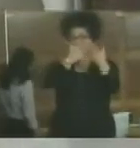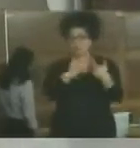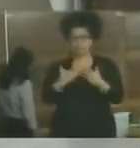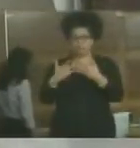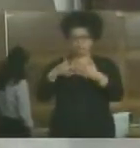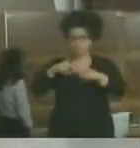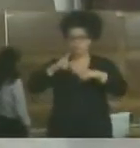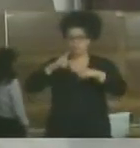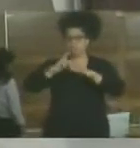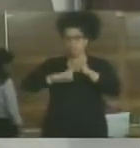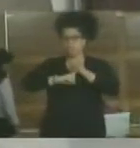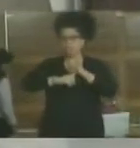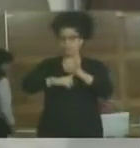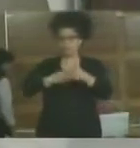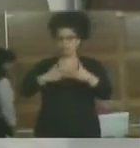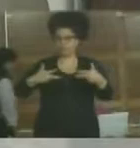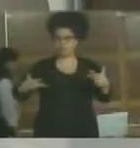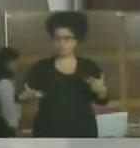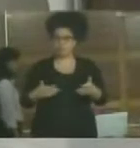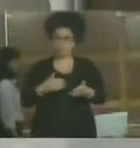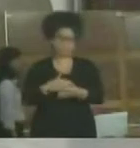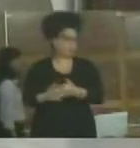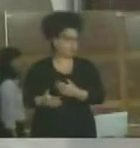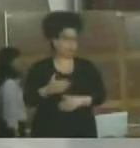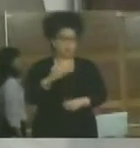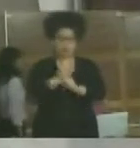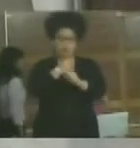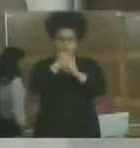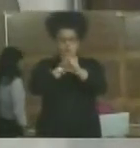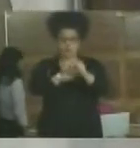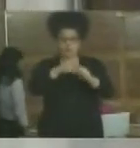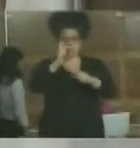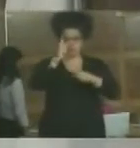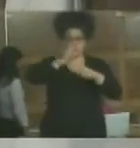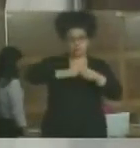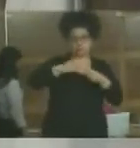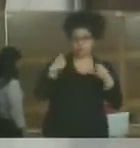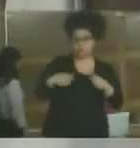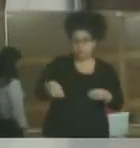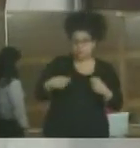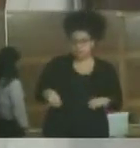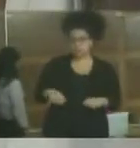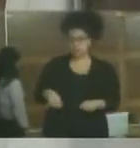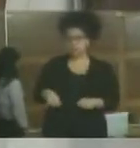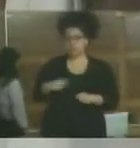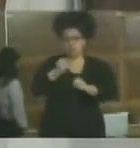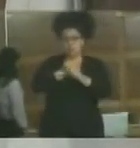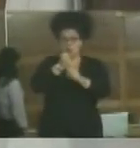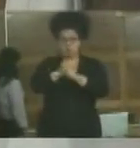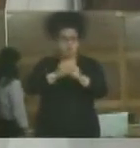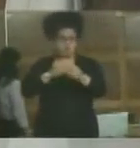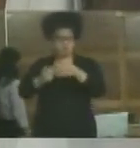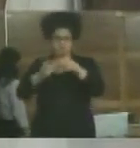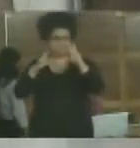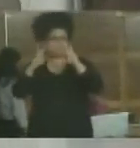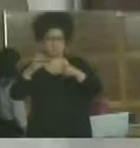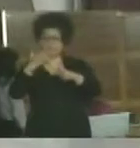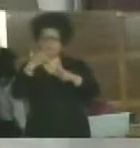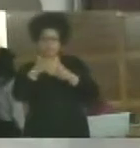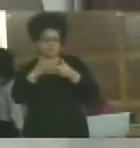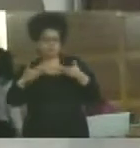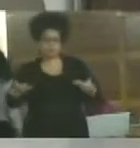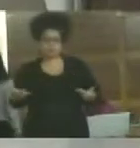todas as obras que a Petrobras precisa e que o nosso país precisa. Diga-se de passagem que o Brasil se